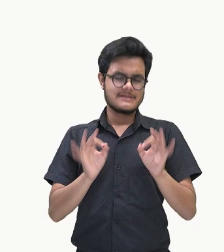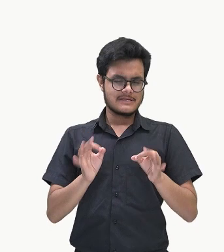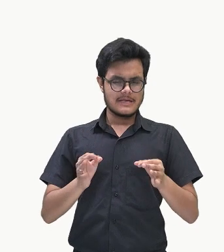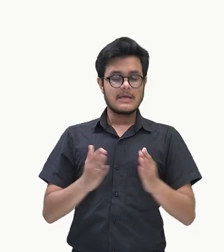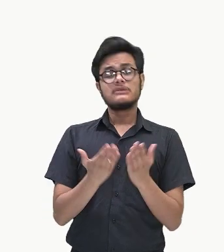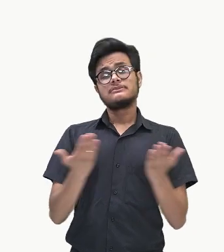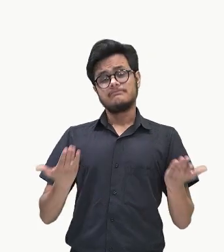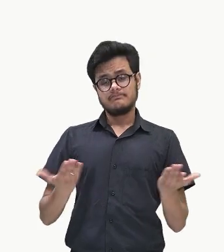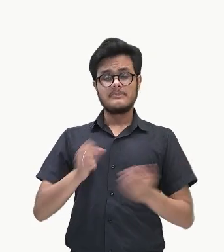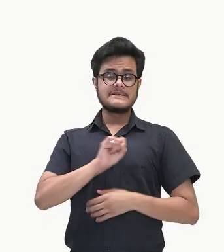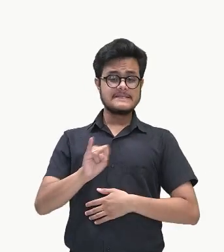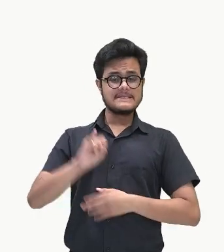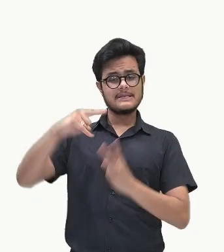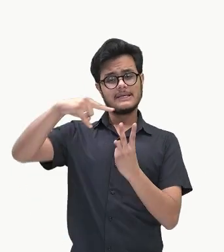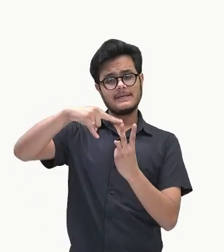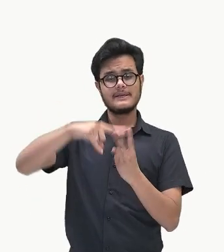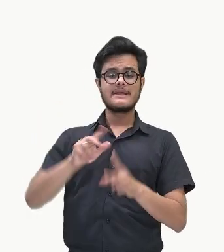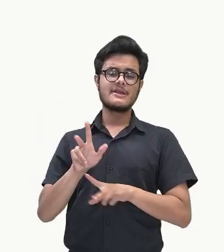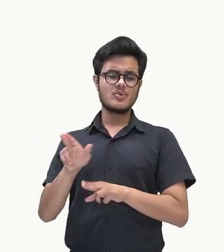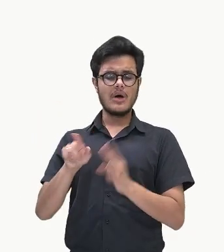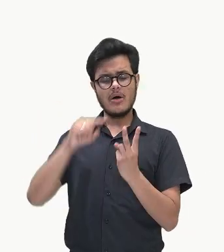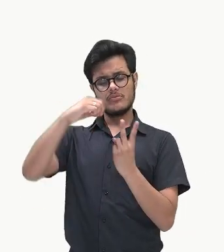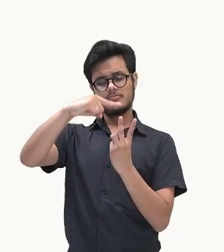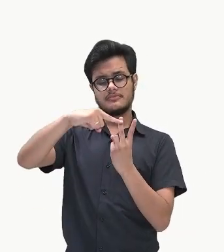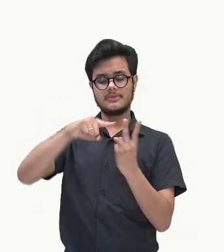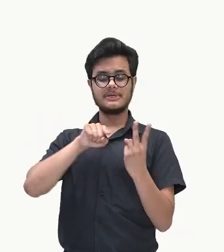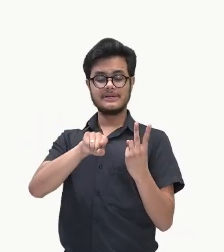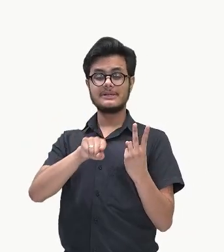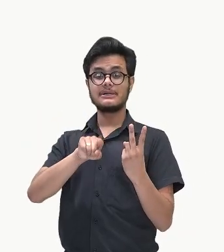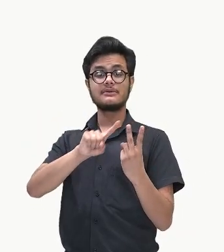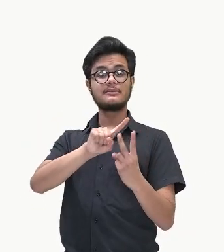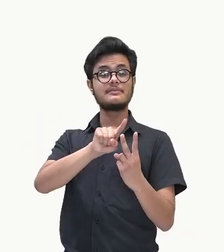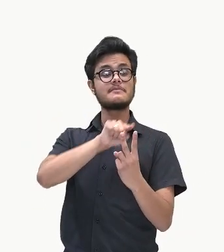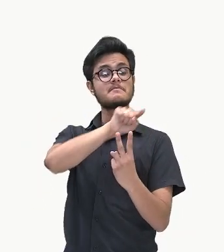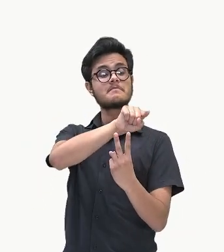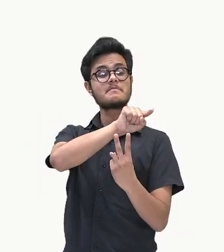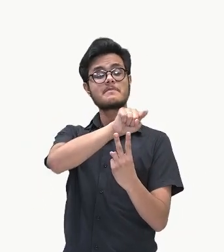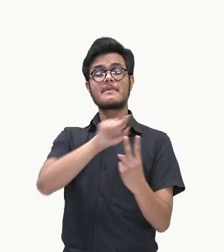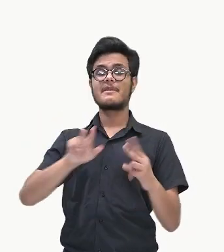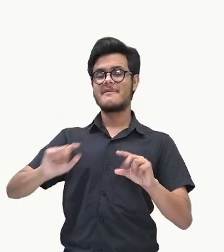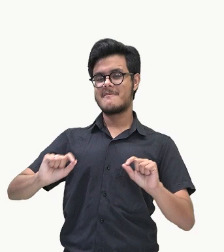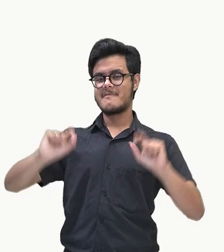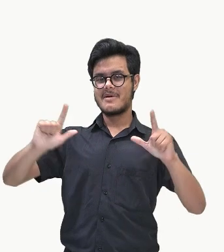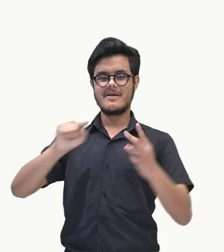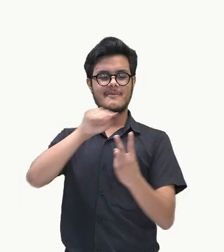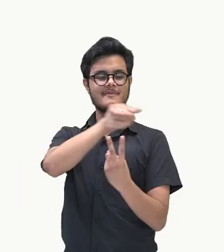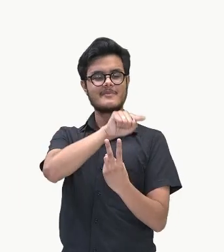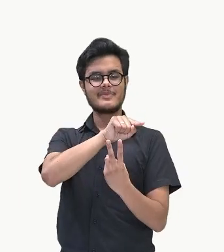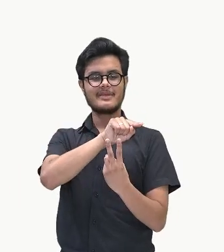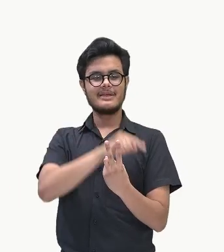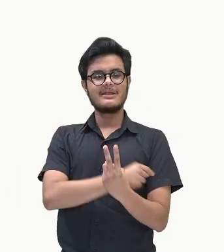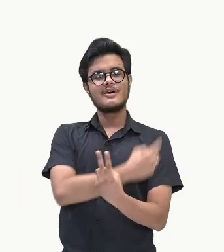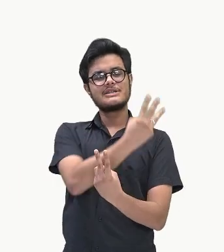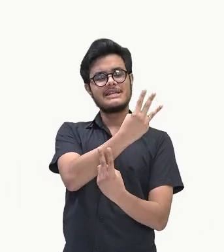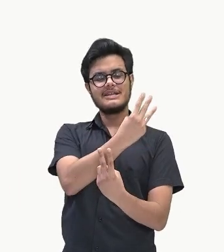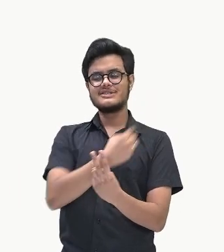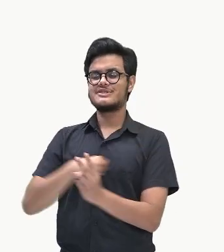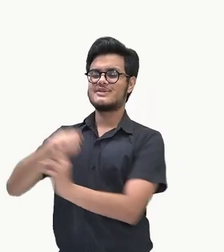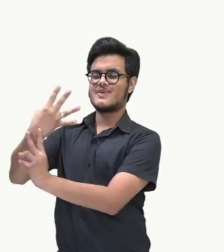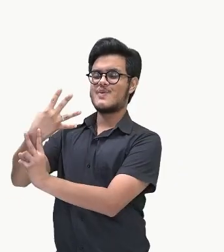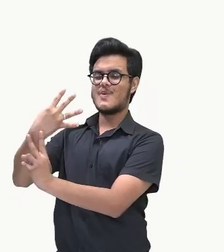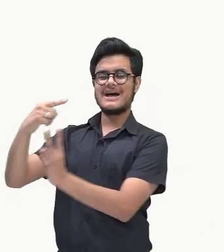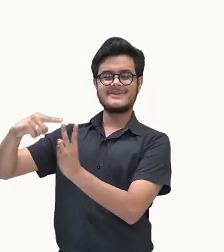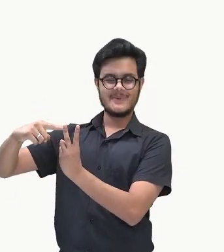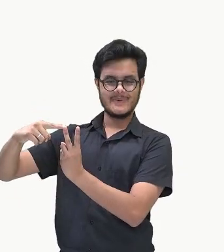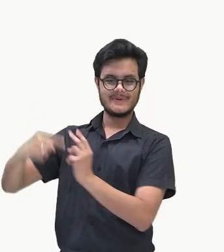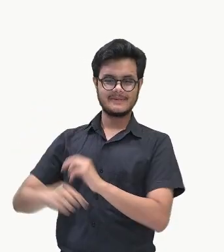radicando é igual, quem vai me dizer quem é o número maior ou menor vai ser exatamente o índice do meu